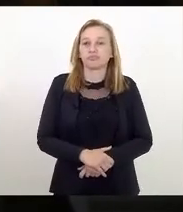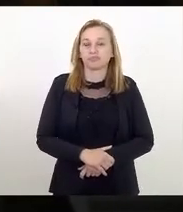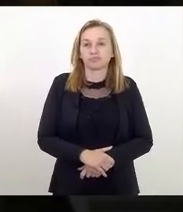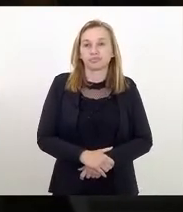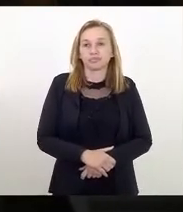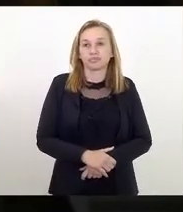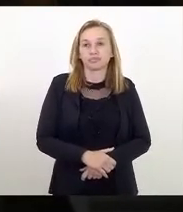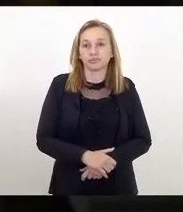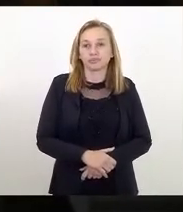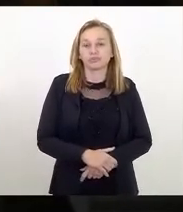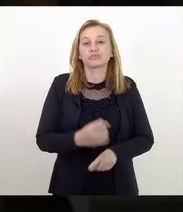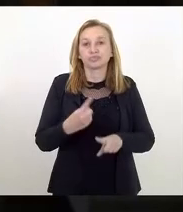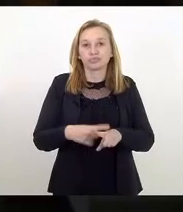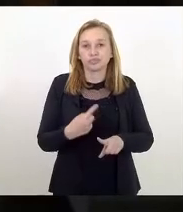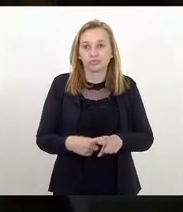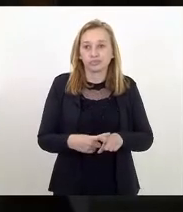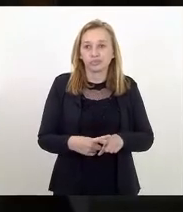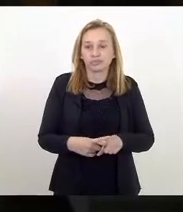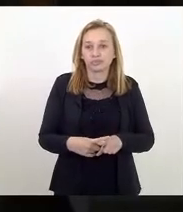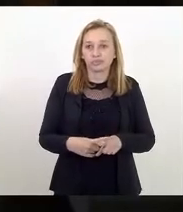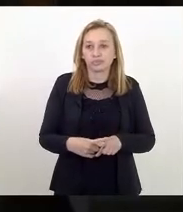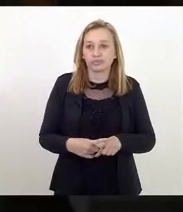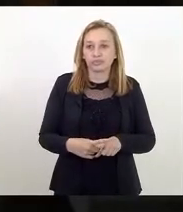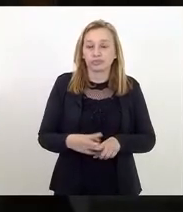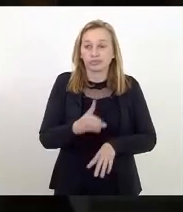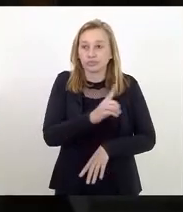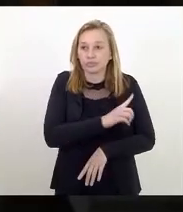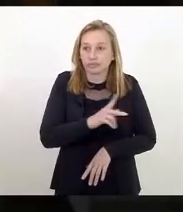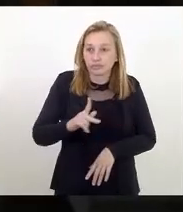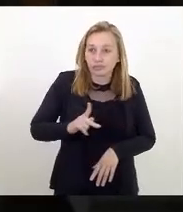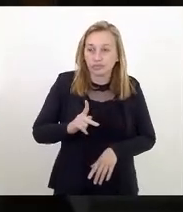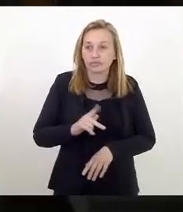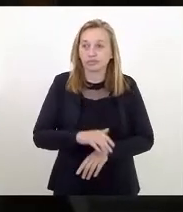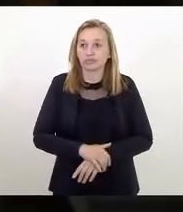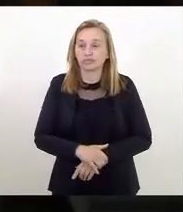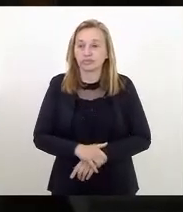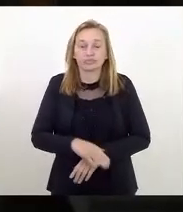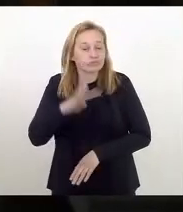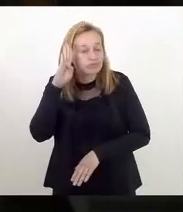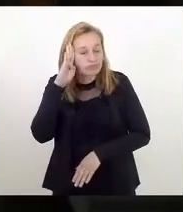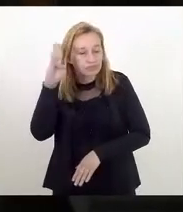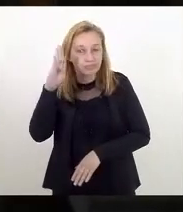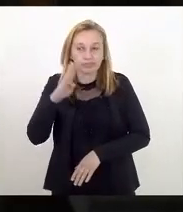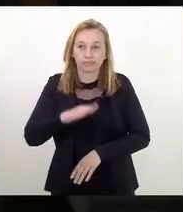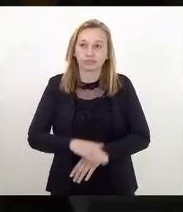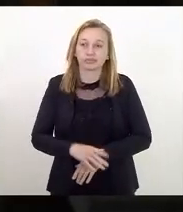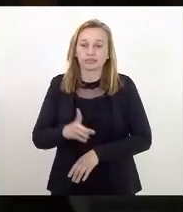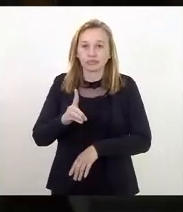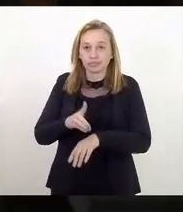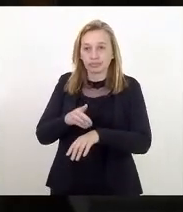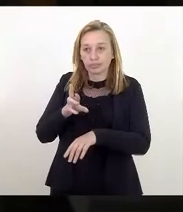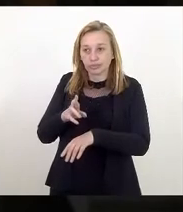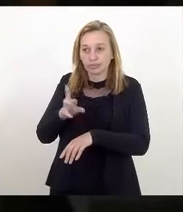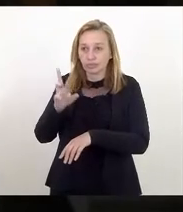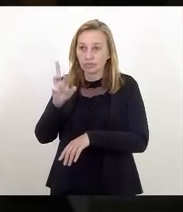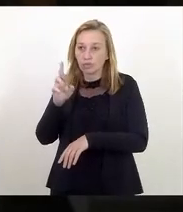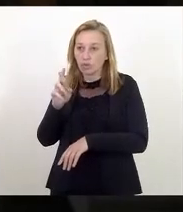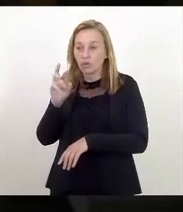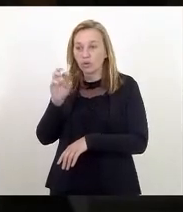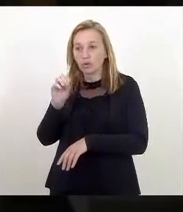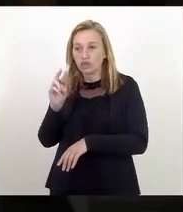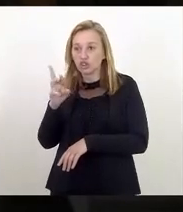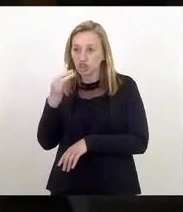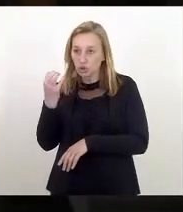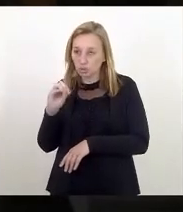Porque os defensores públicos são fundamentais fundamentais, doutor Rodrigo, e eu não vou citar nenhum